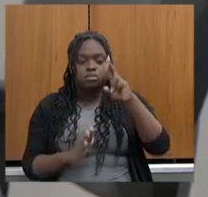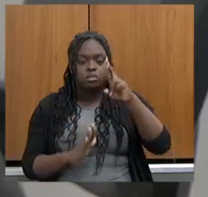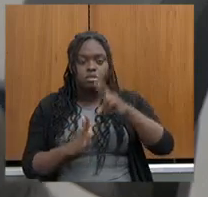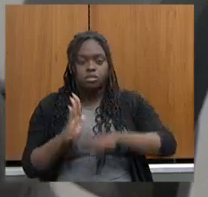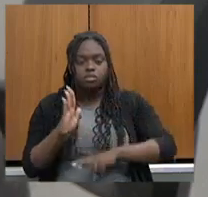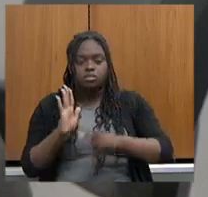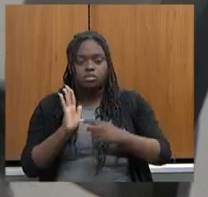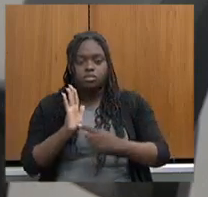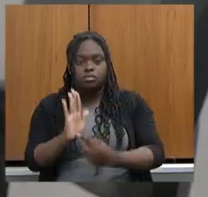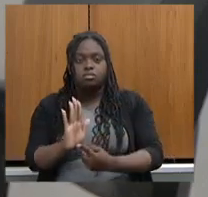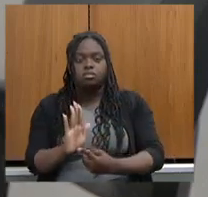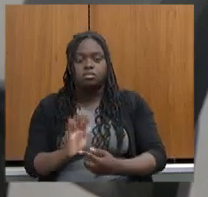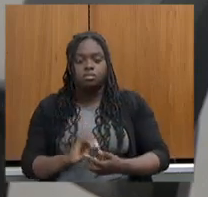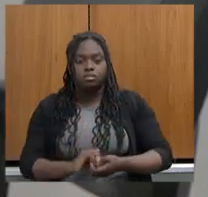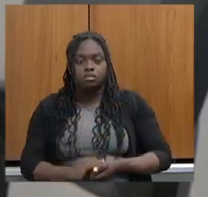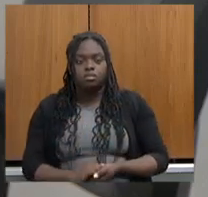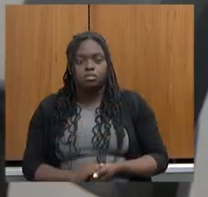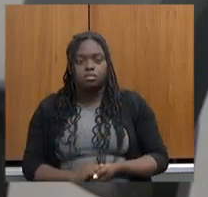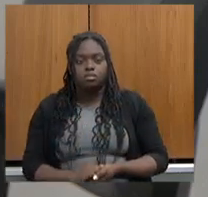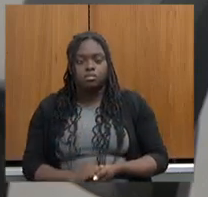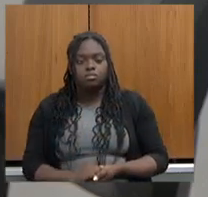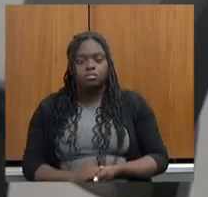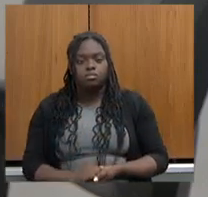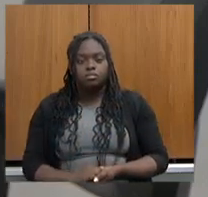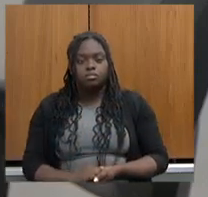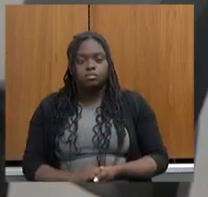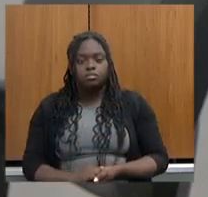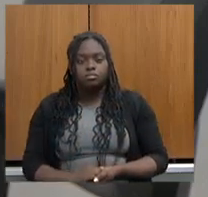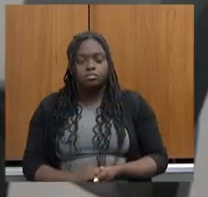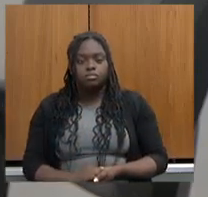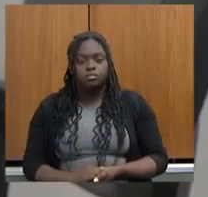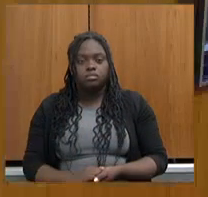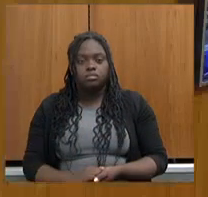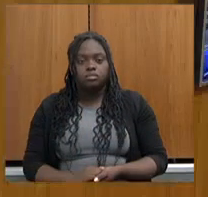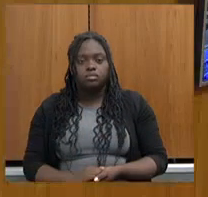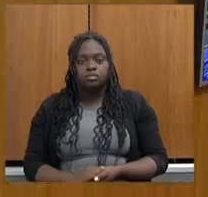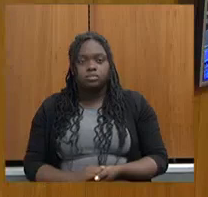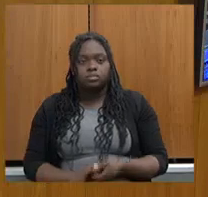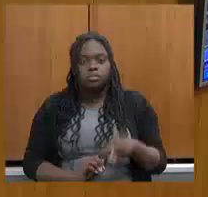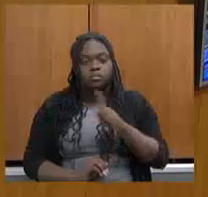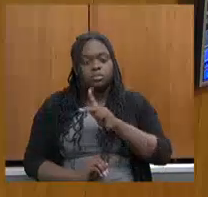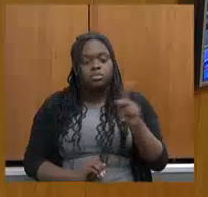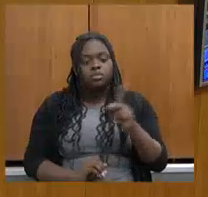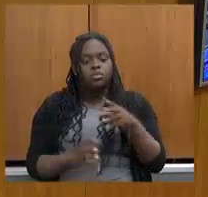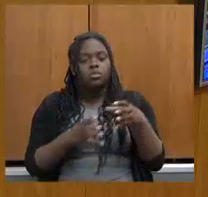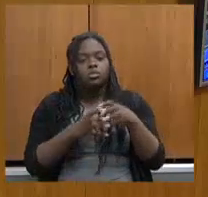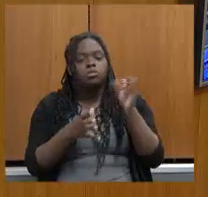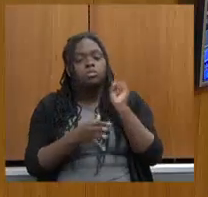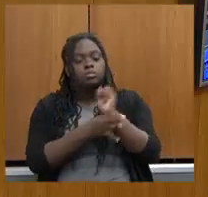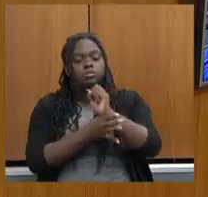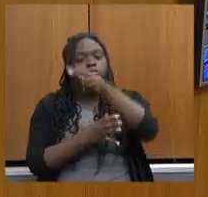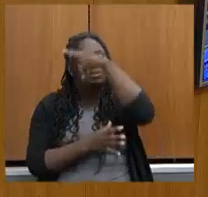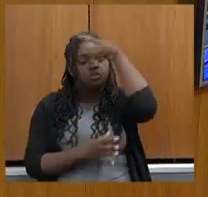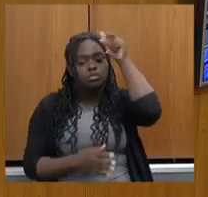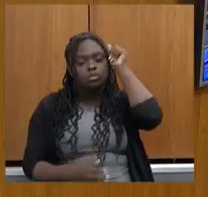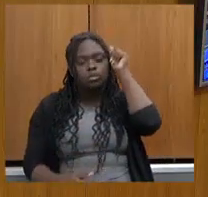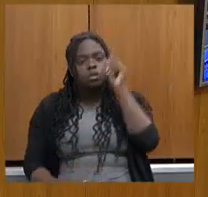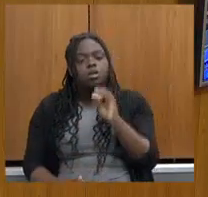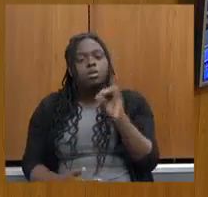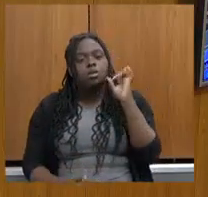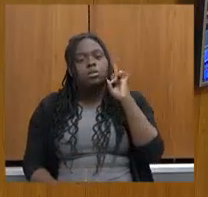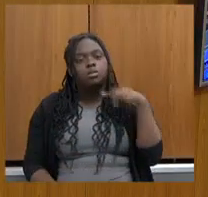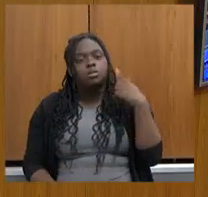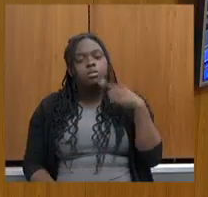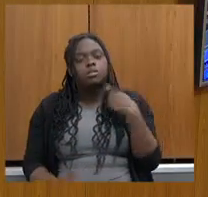ser apresentado Deputado excelentíssimo senhor presidente da Comissão de Segurança Pública o deputado que este subscreve